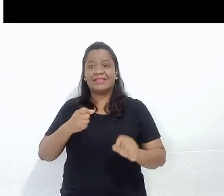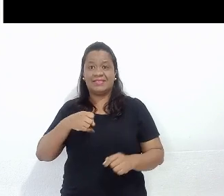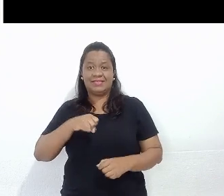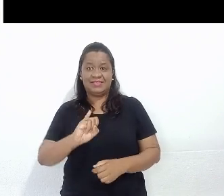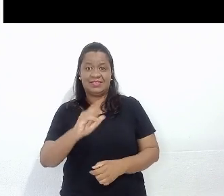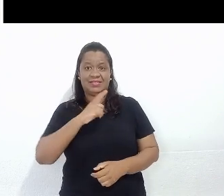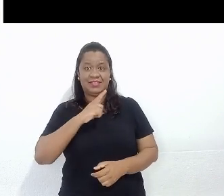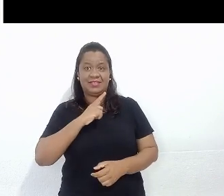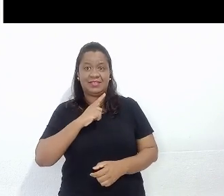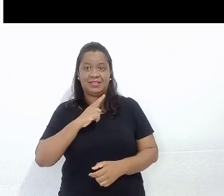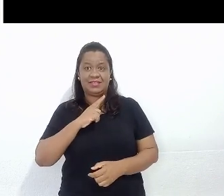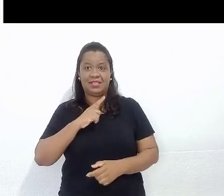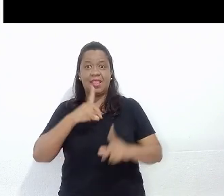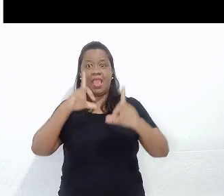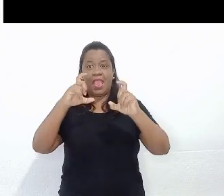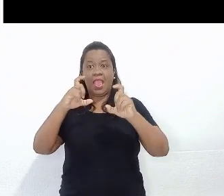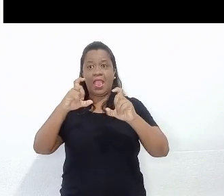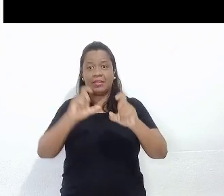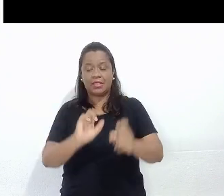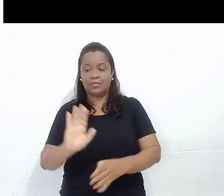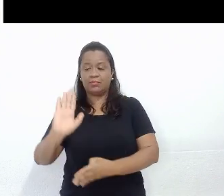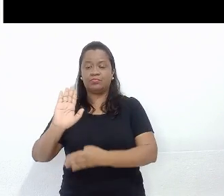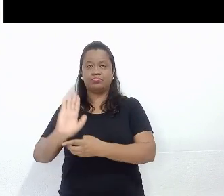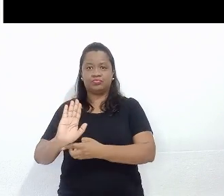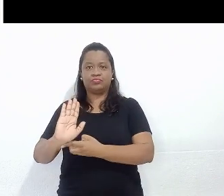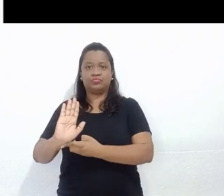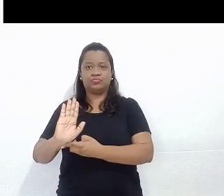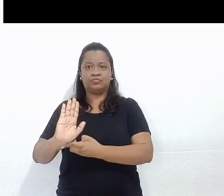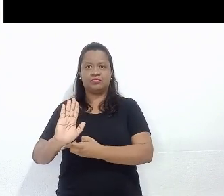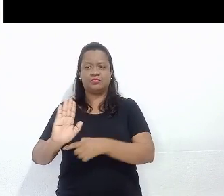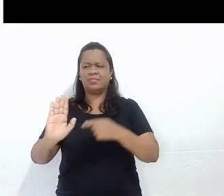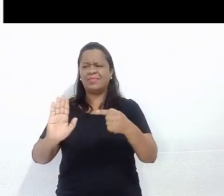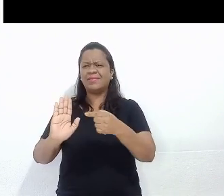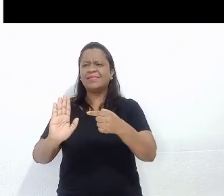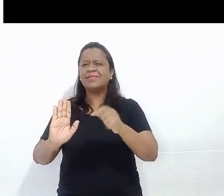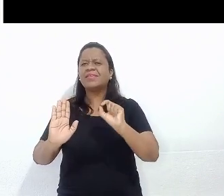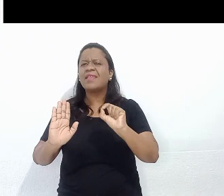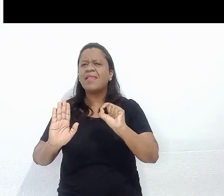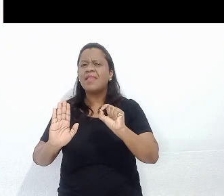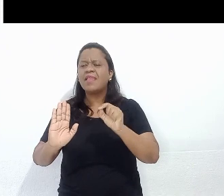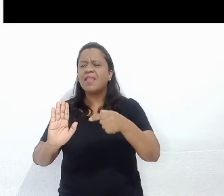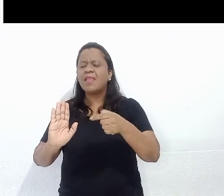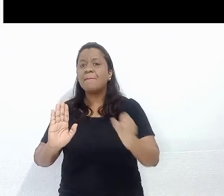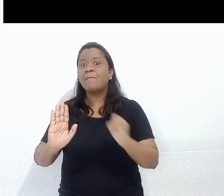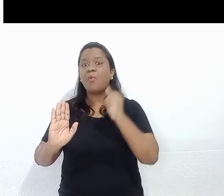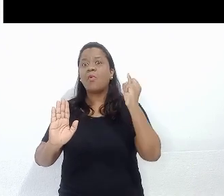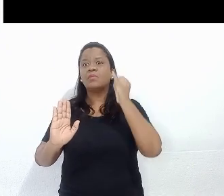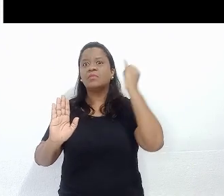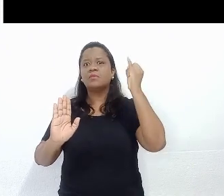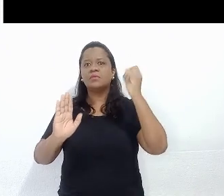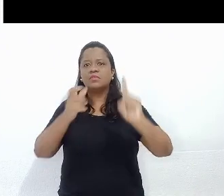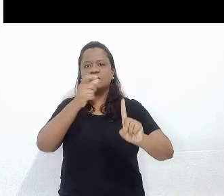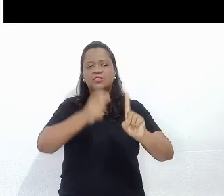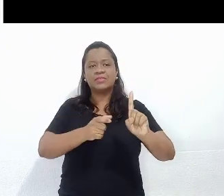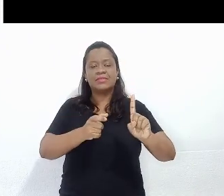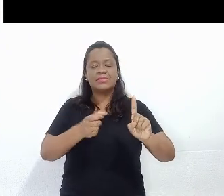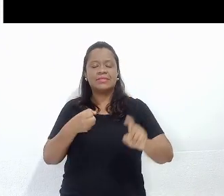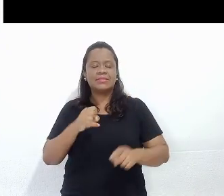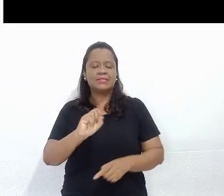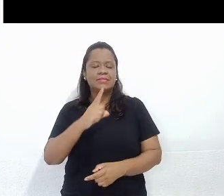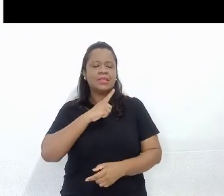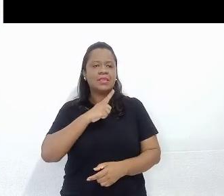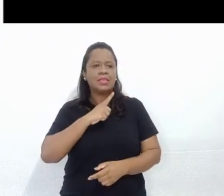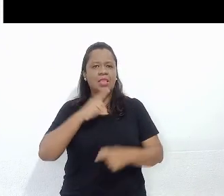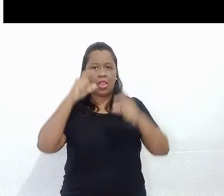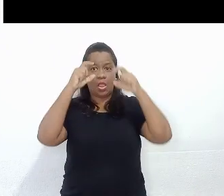nesse porta-retrato? Que importância essa pessoa tem na vida desse personagem? Se tem um óculos, tem um óculos, o personagem usa